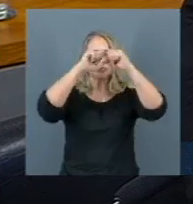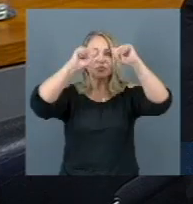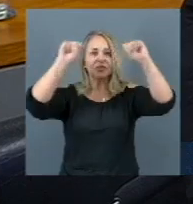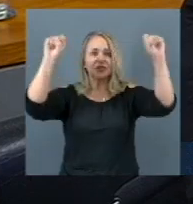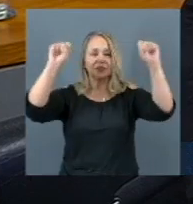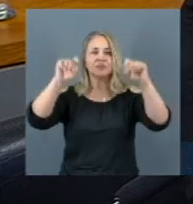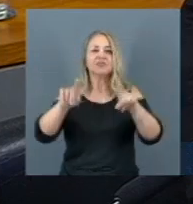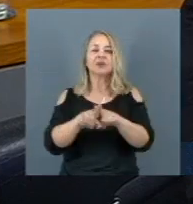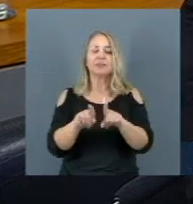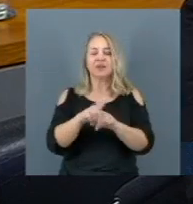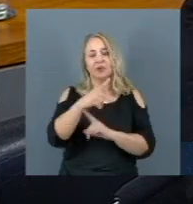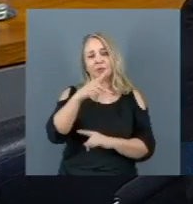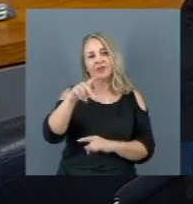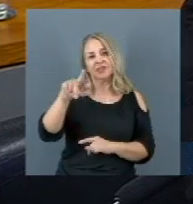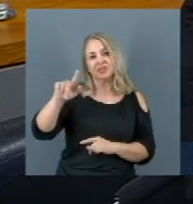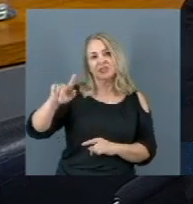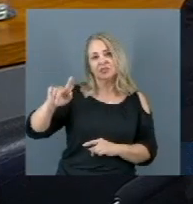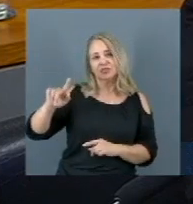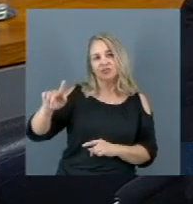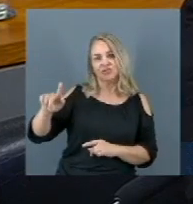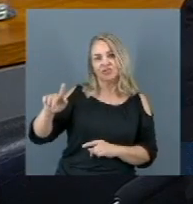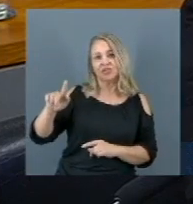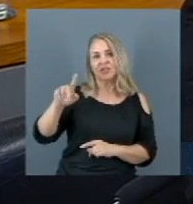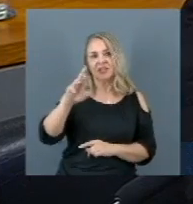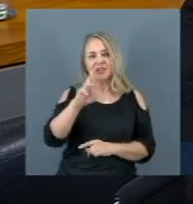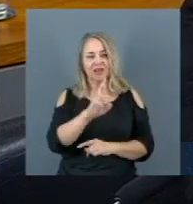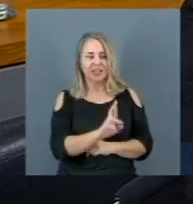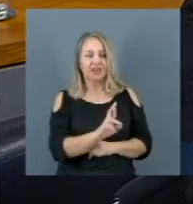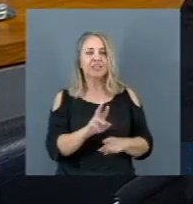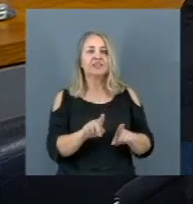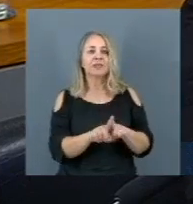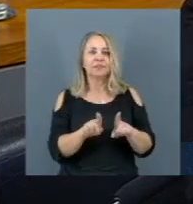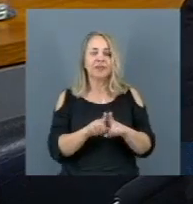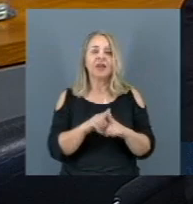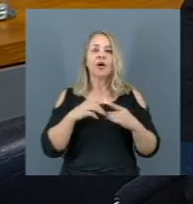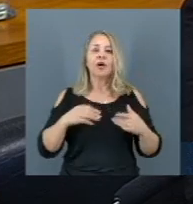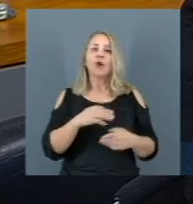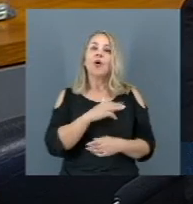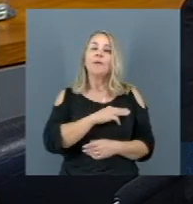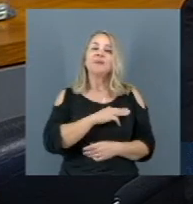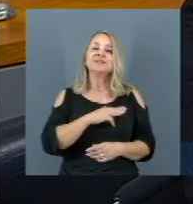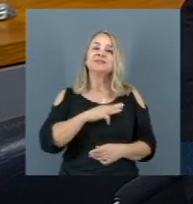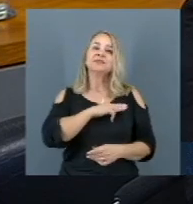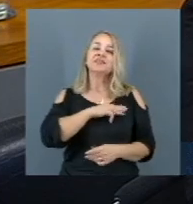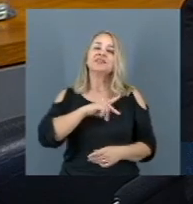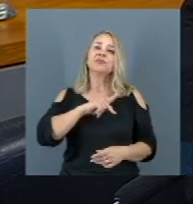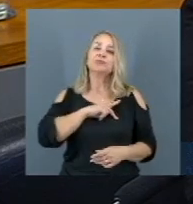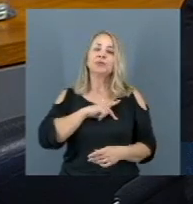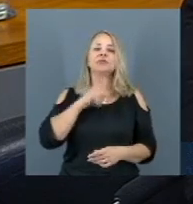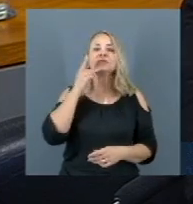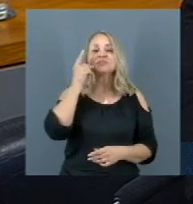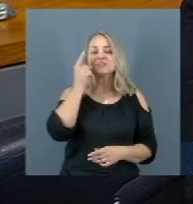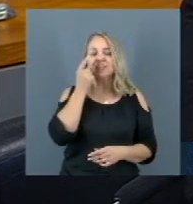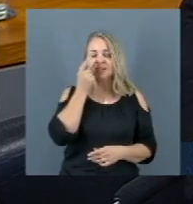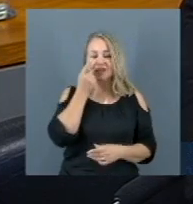com a PGR, a Polícia Federal, Ministério Público do Estado do Ceará, Polícia Civil do Estado do Ceará,